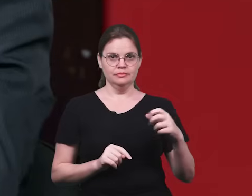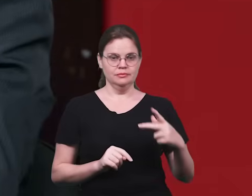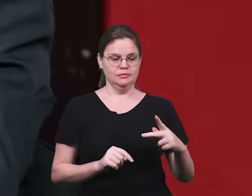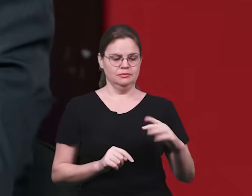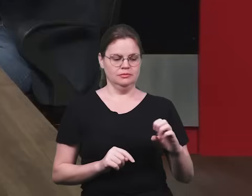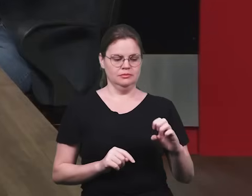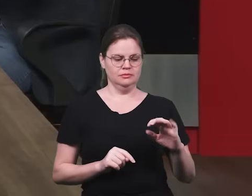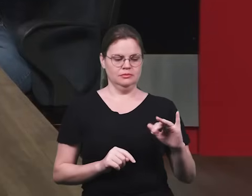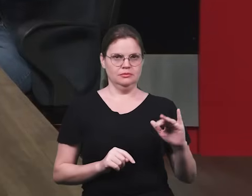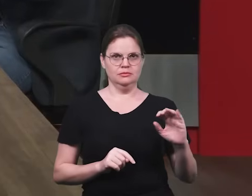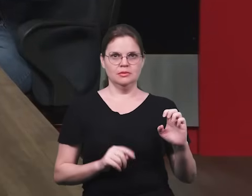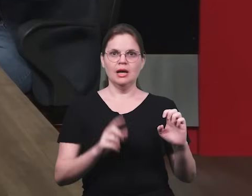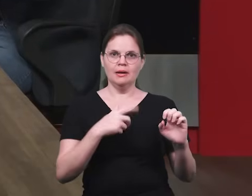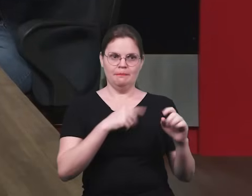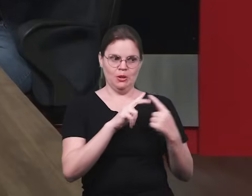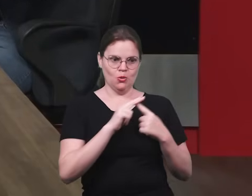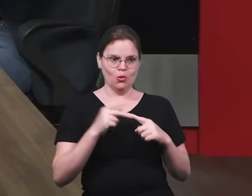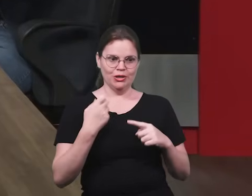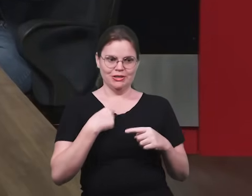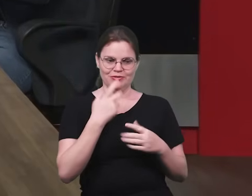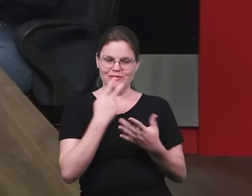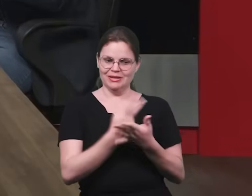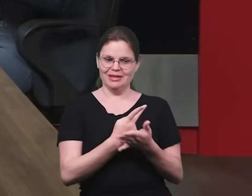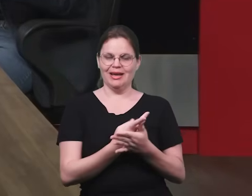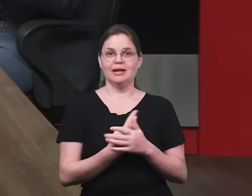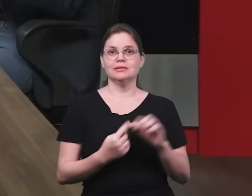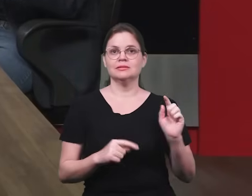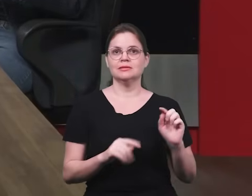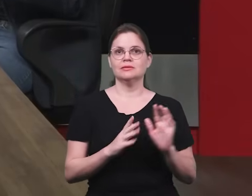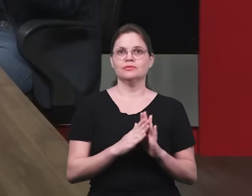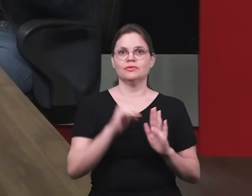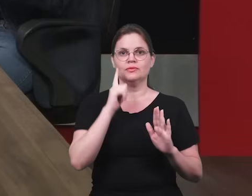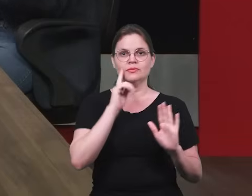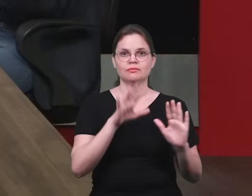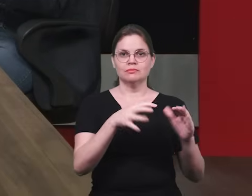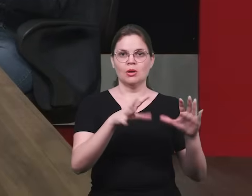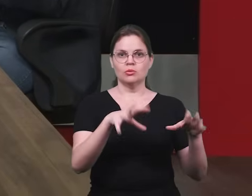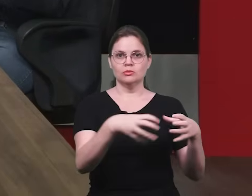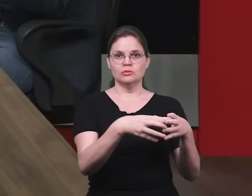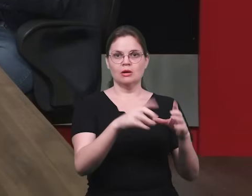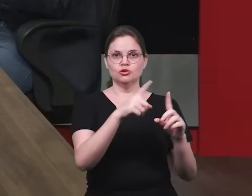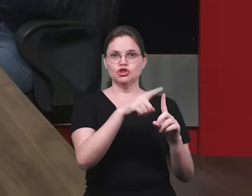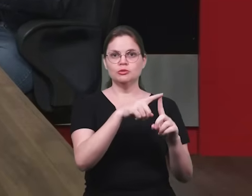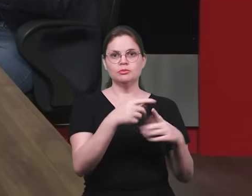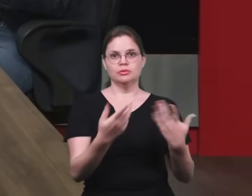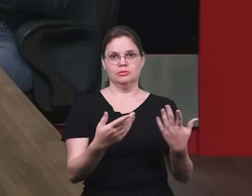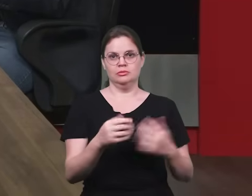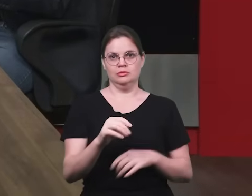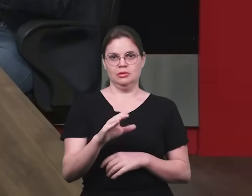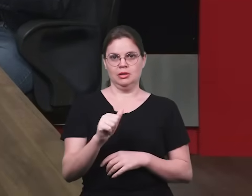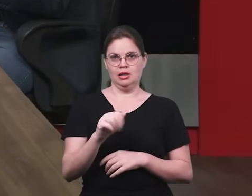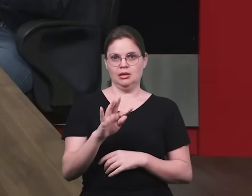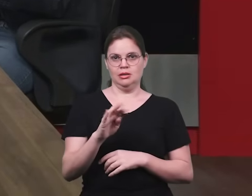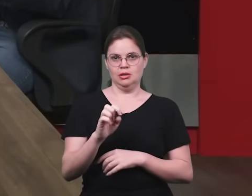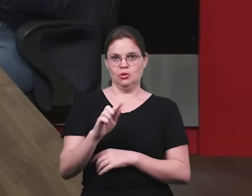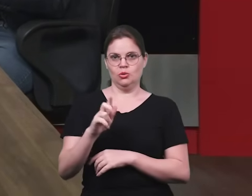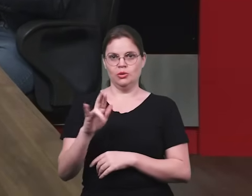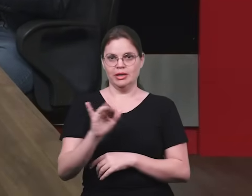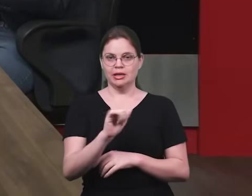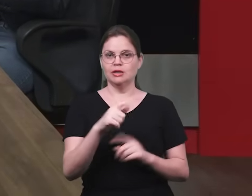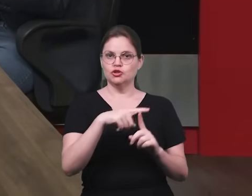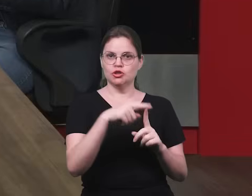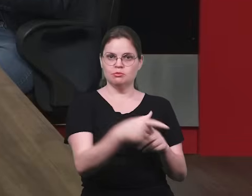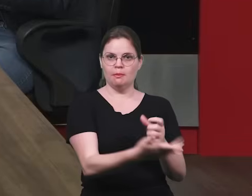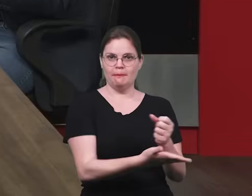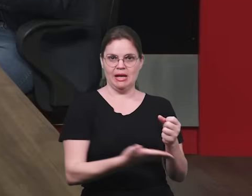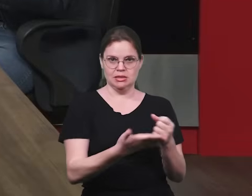mesmo, pastor Eduardo? Me corrija se eu estiver falando errado. Ele está designando a uma categoria, a um tipo. Um tipo básico. É um tipo